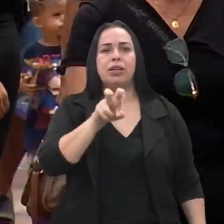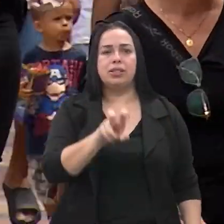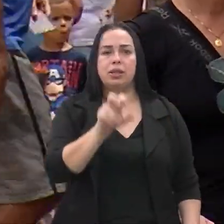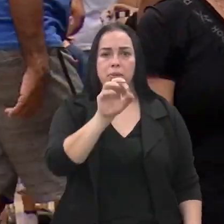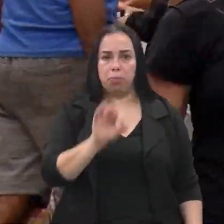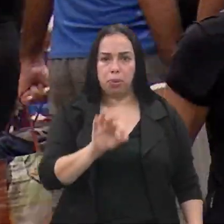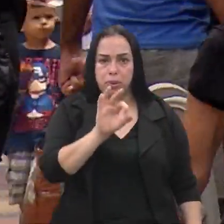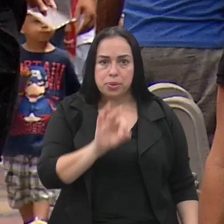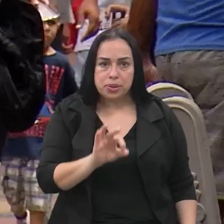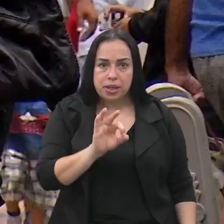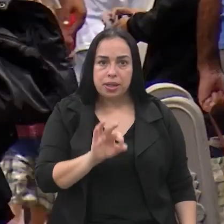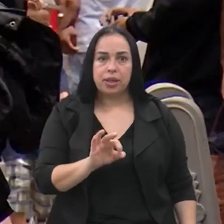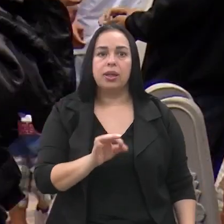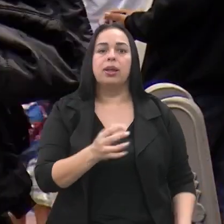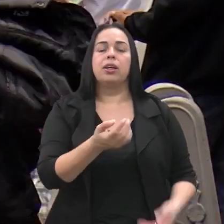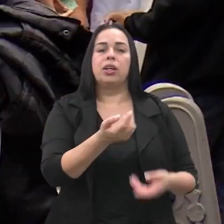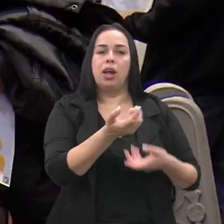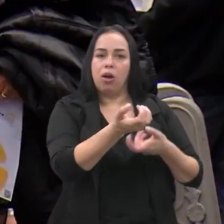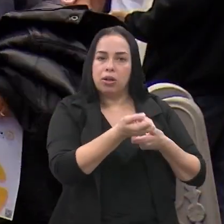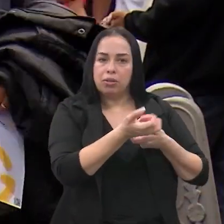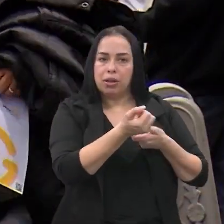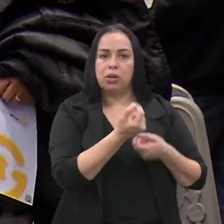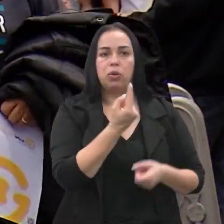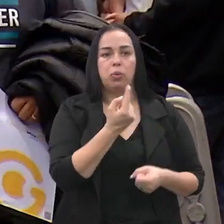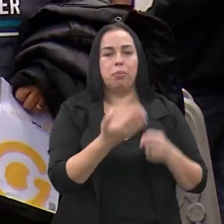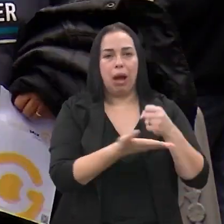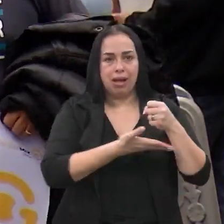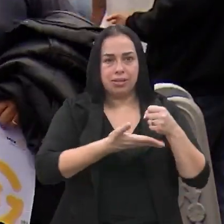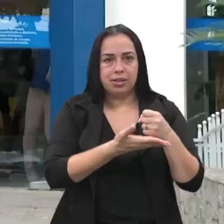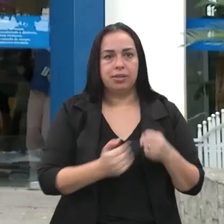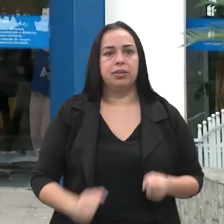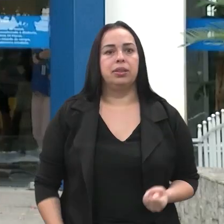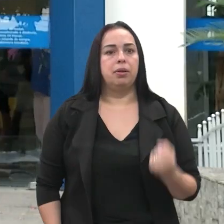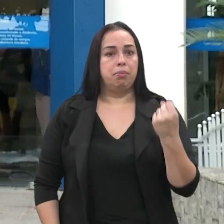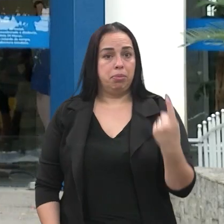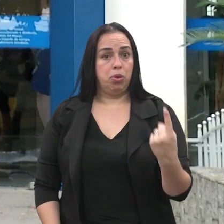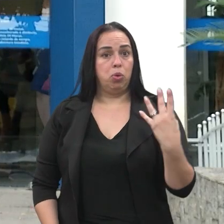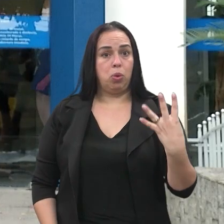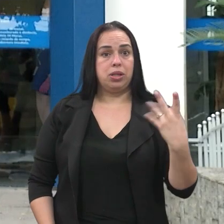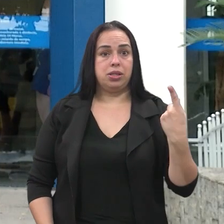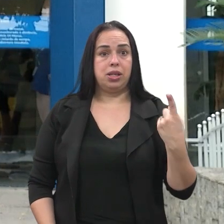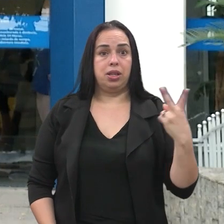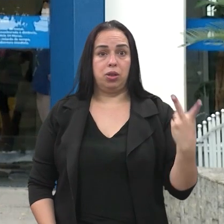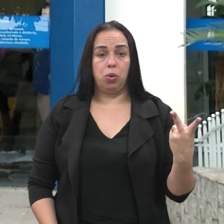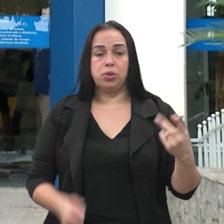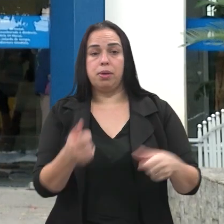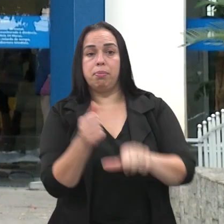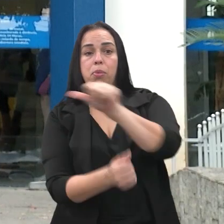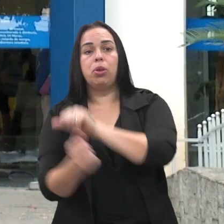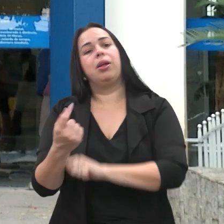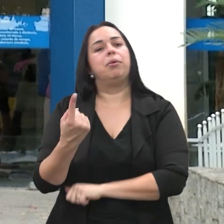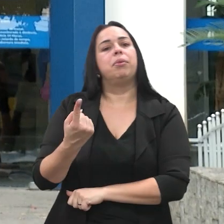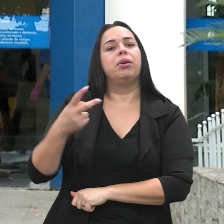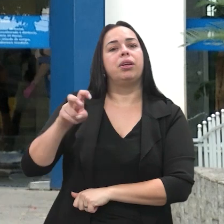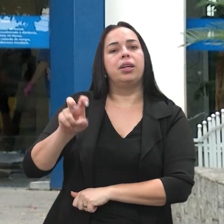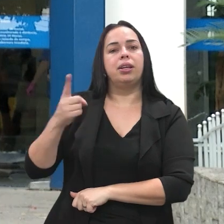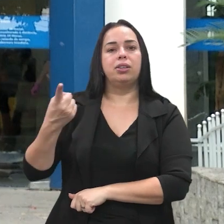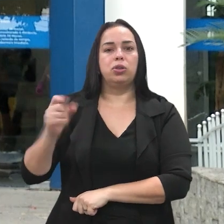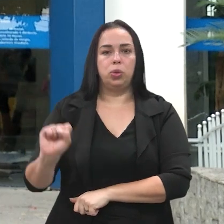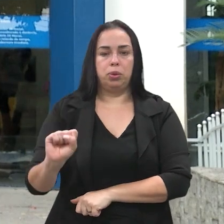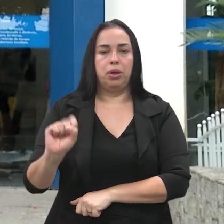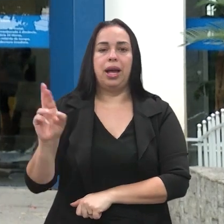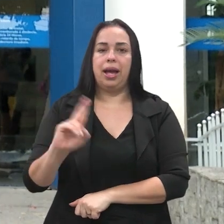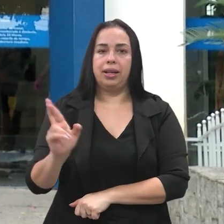de 7,5% para os beneficiários que recebem um salário mínimo. O valor passou de R$ 1.412 para